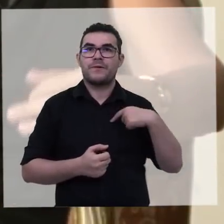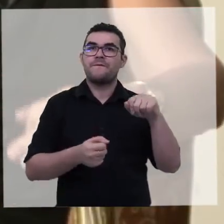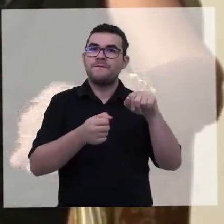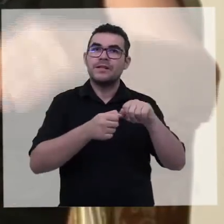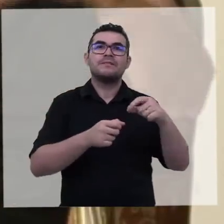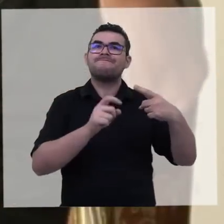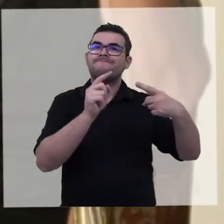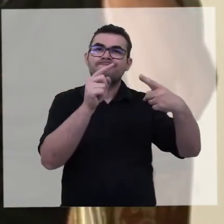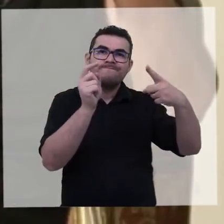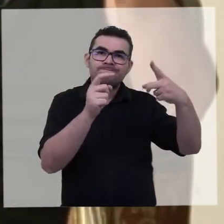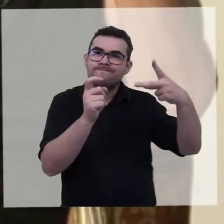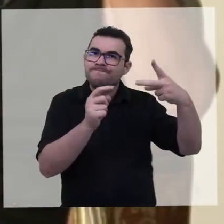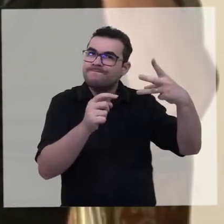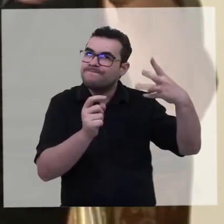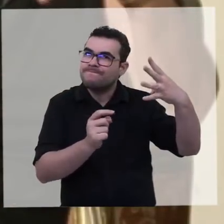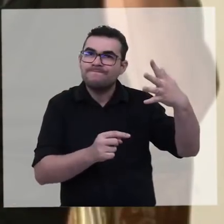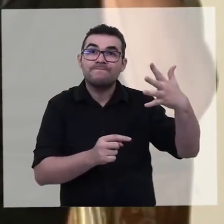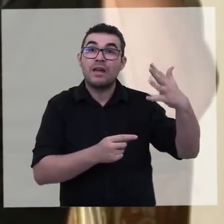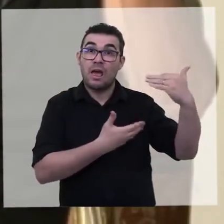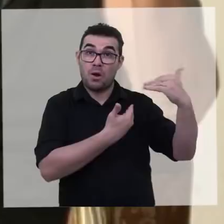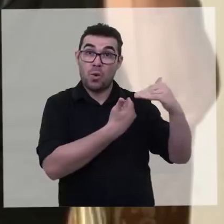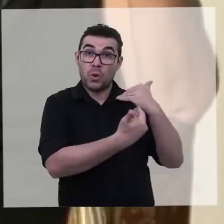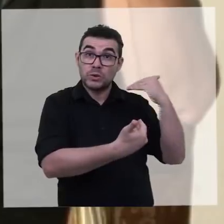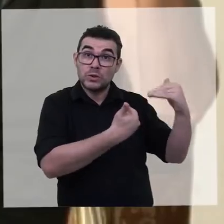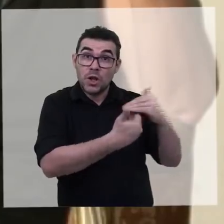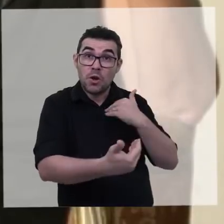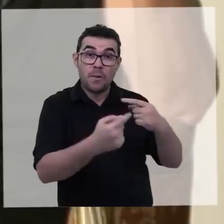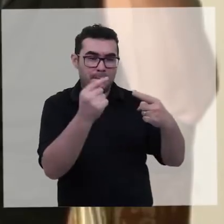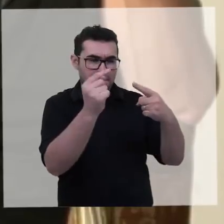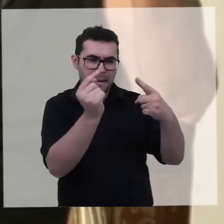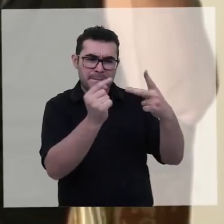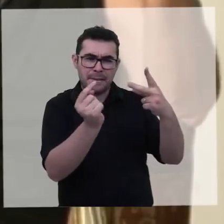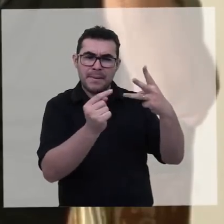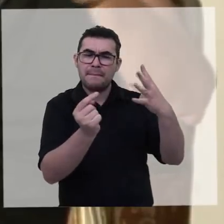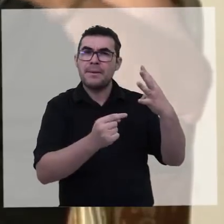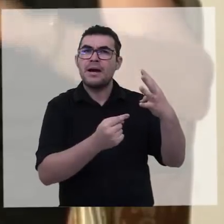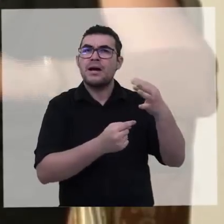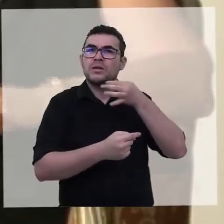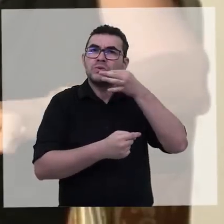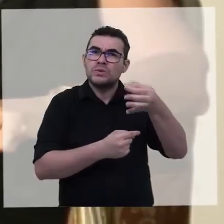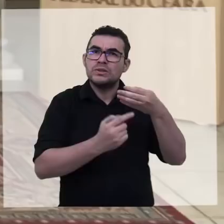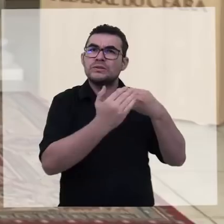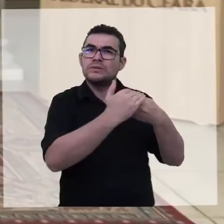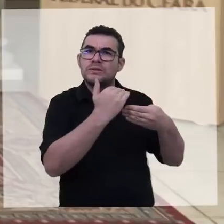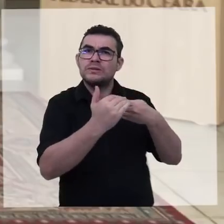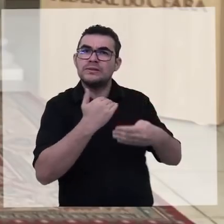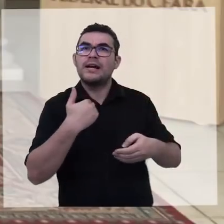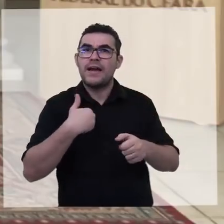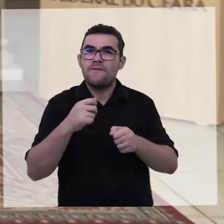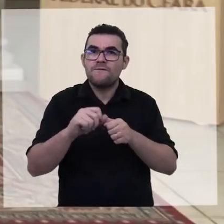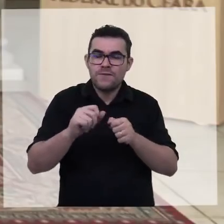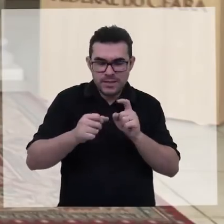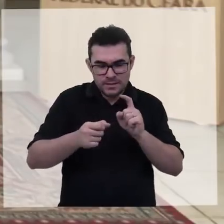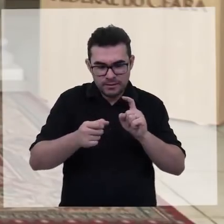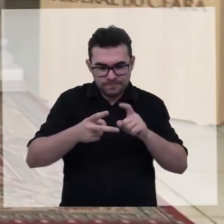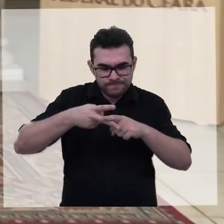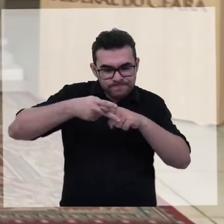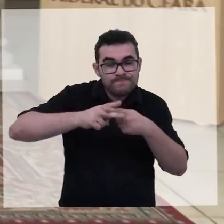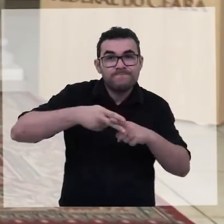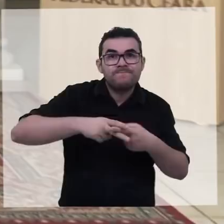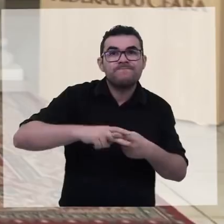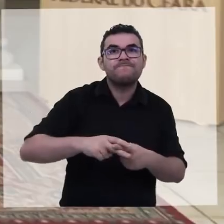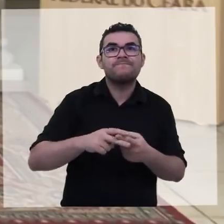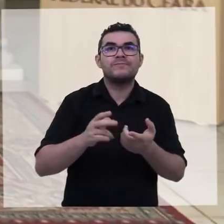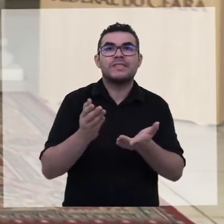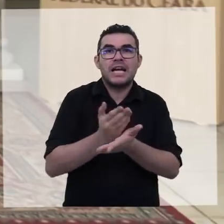casa. Um a um, eu fui fazendo um a um tudo que o CNPq sugeriu. E